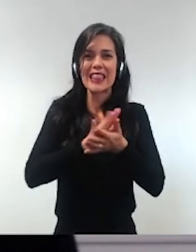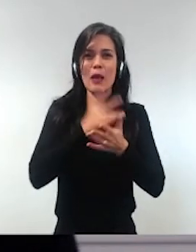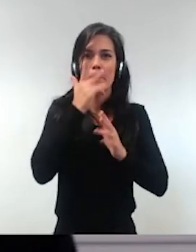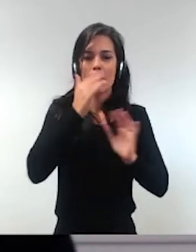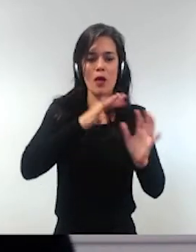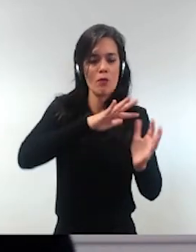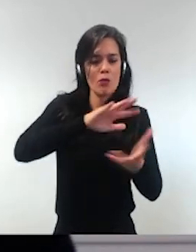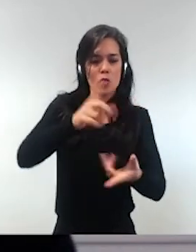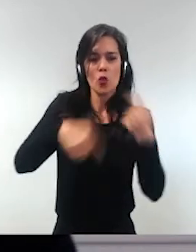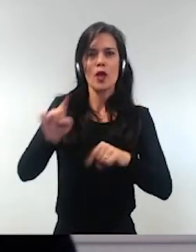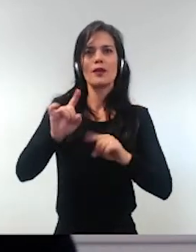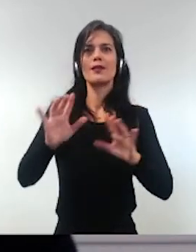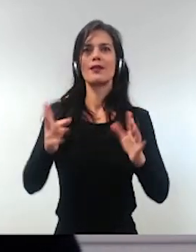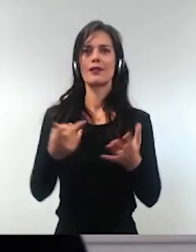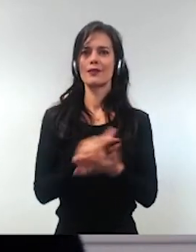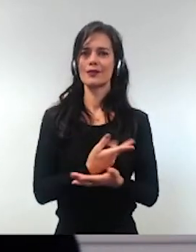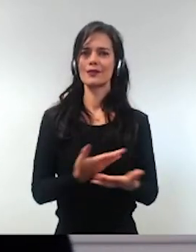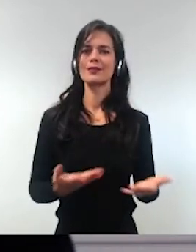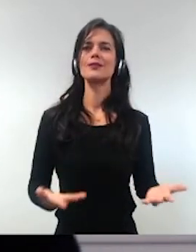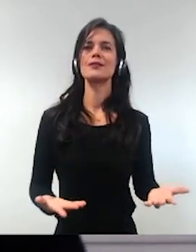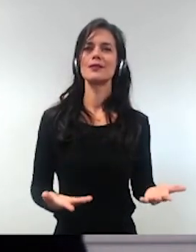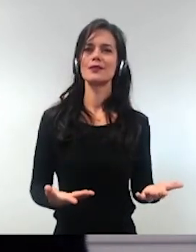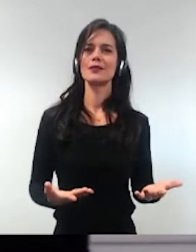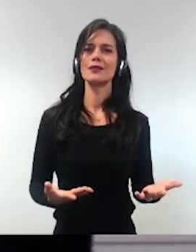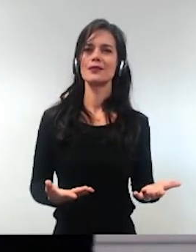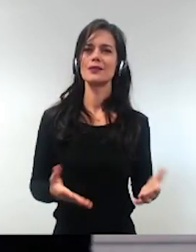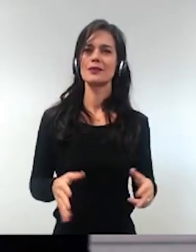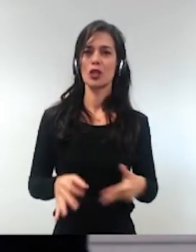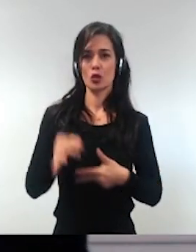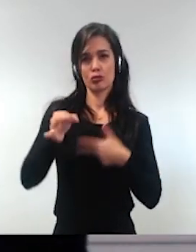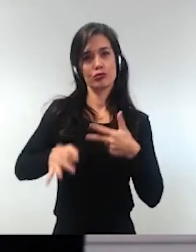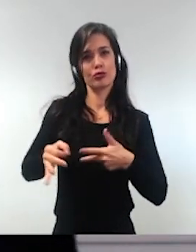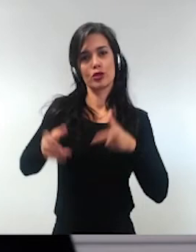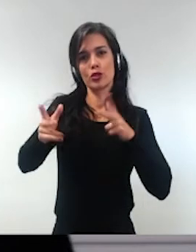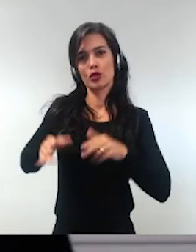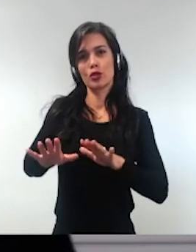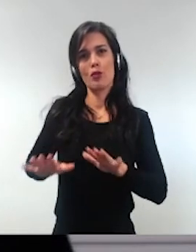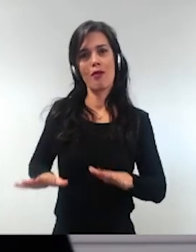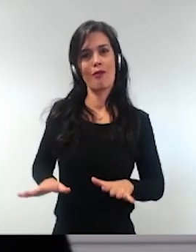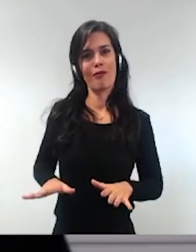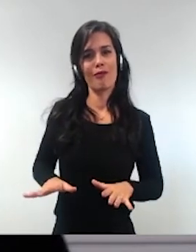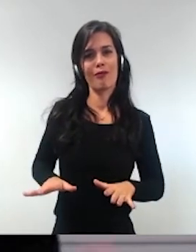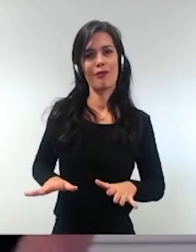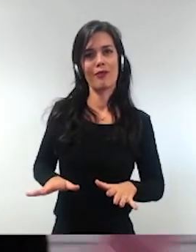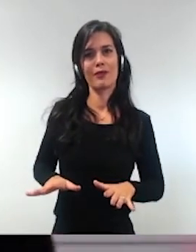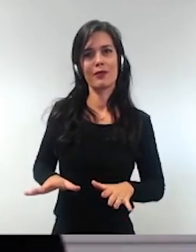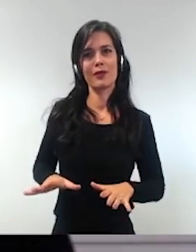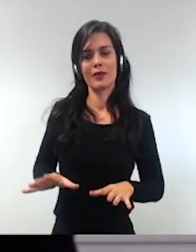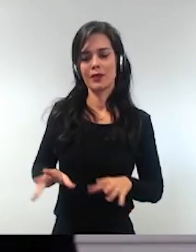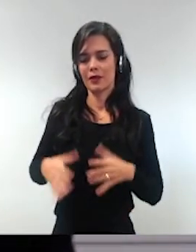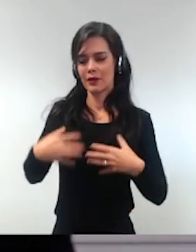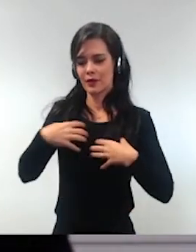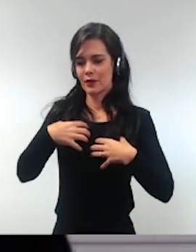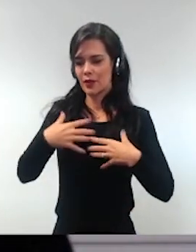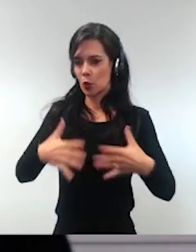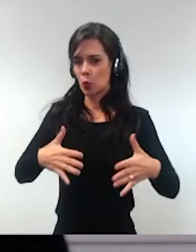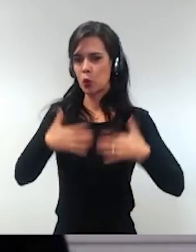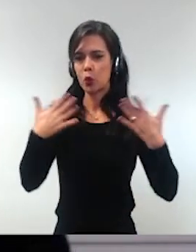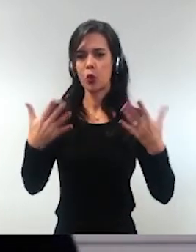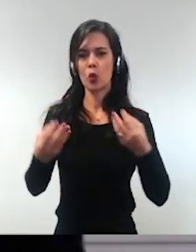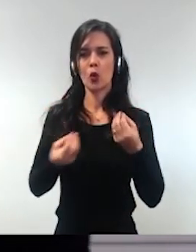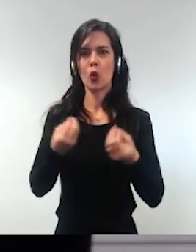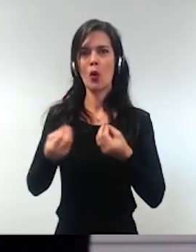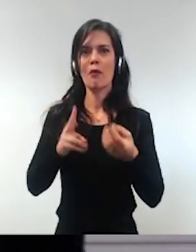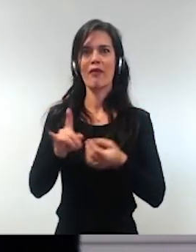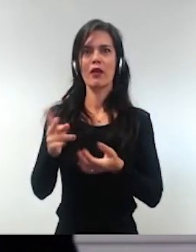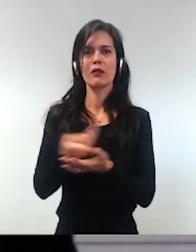mudou. Mudou, e com o judiciário não seria diferente. Ficou aquele povo assustado, assim, né? O que é que eu vou fazer, meu Deus? Como é que